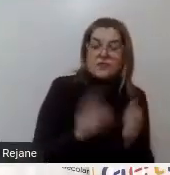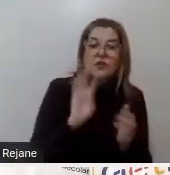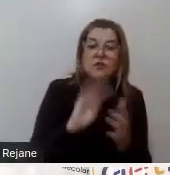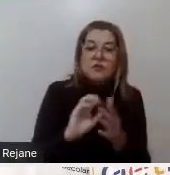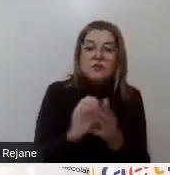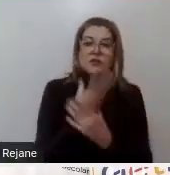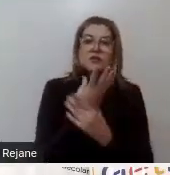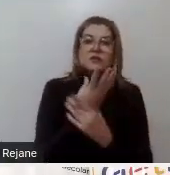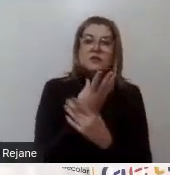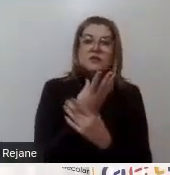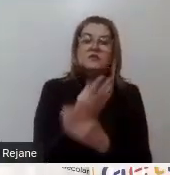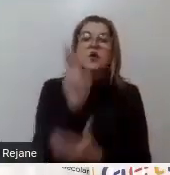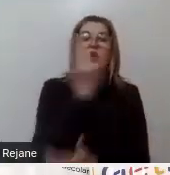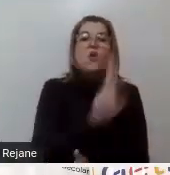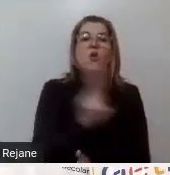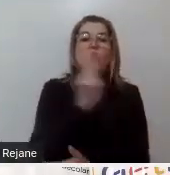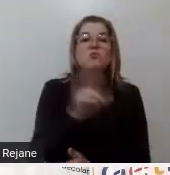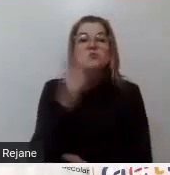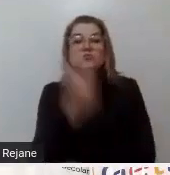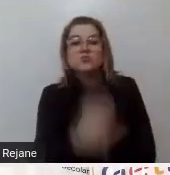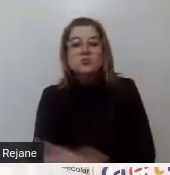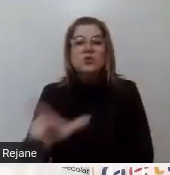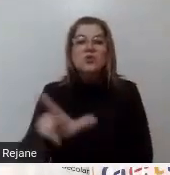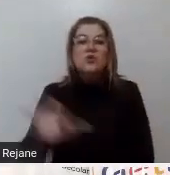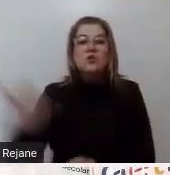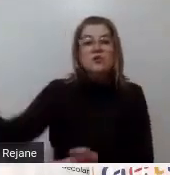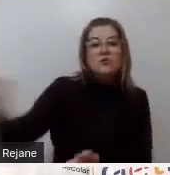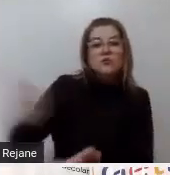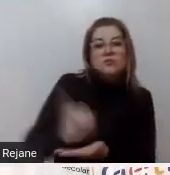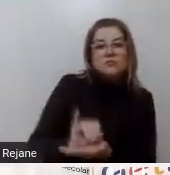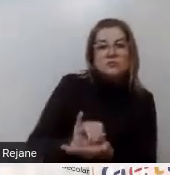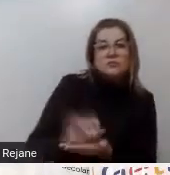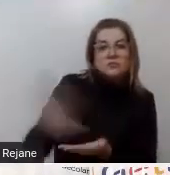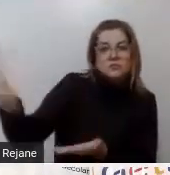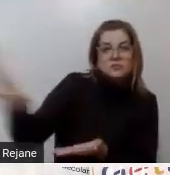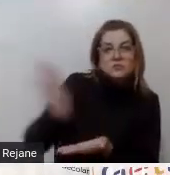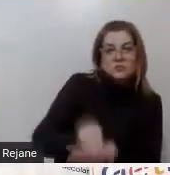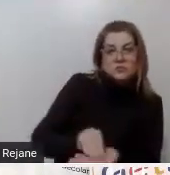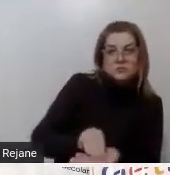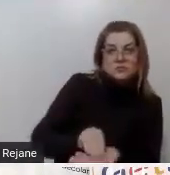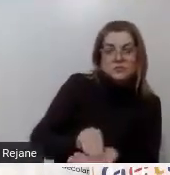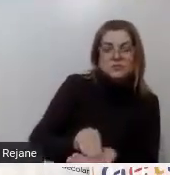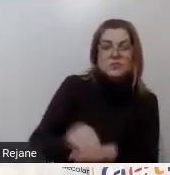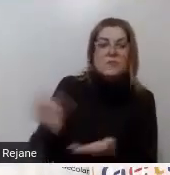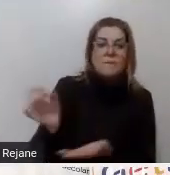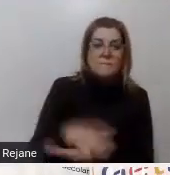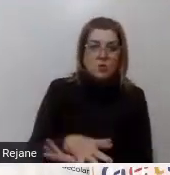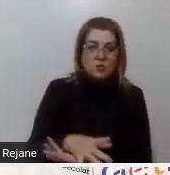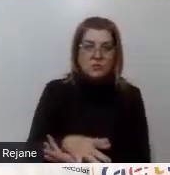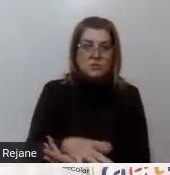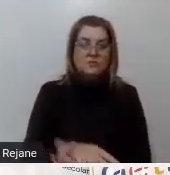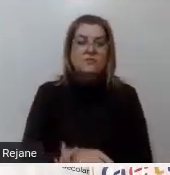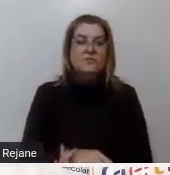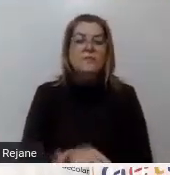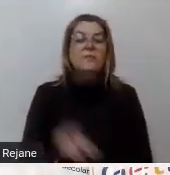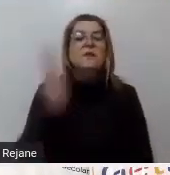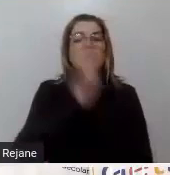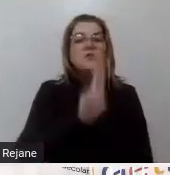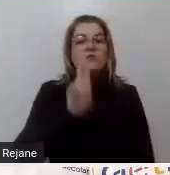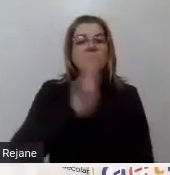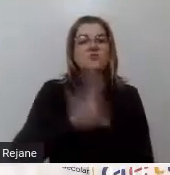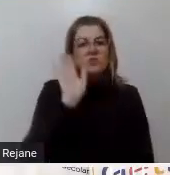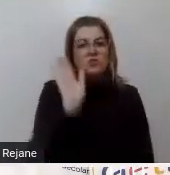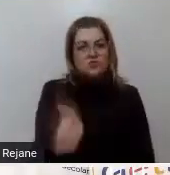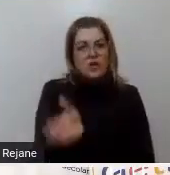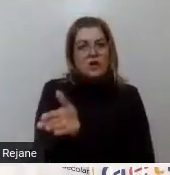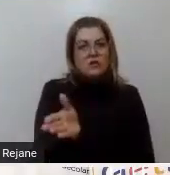de reutilizar ou de importar uma rubrica pronta. Nesse caso, eu vou reutilizar,